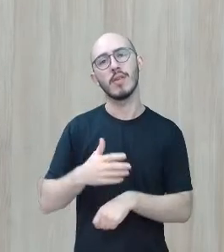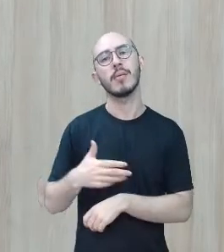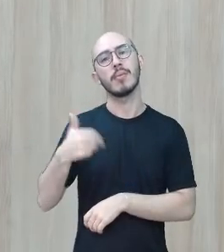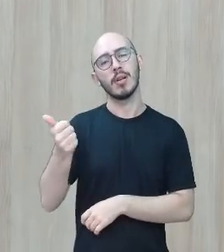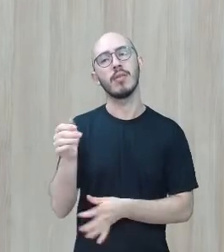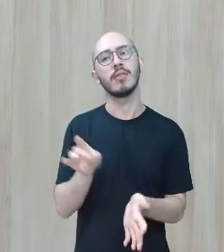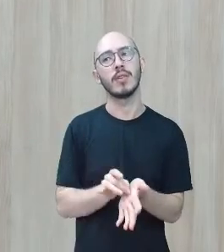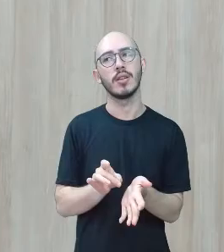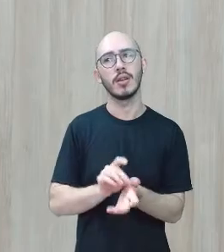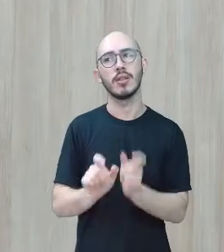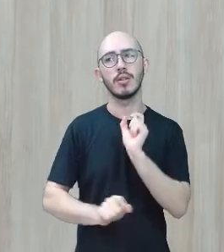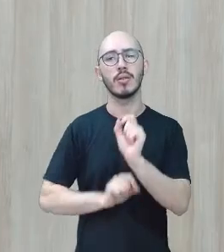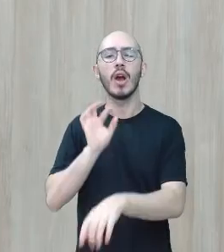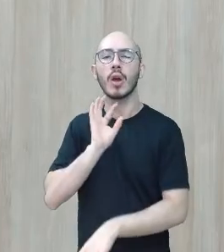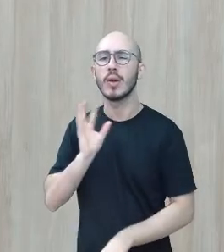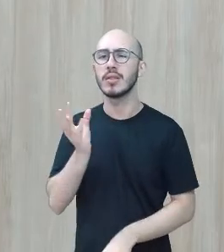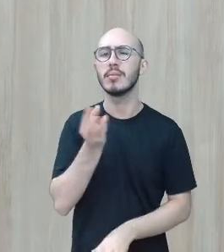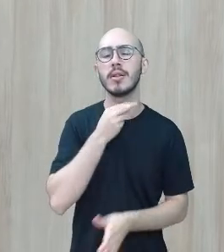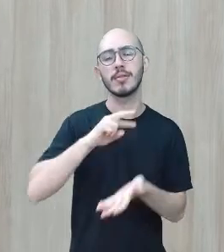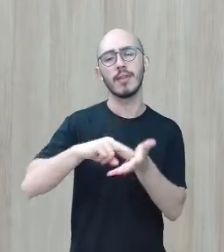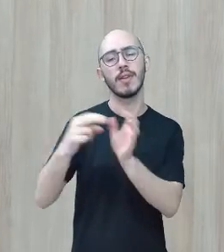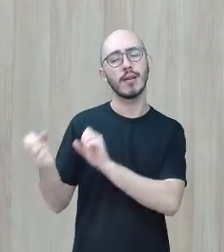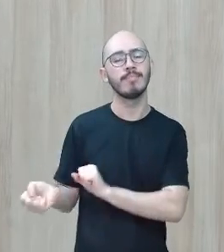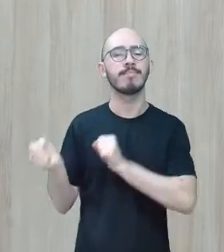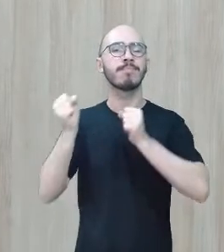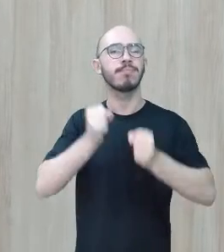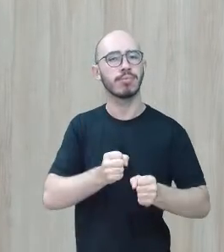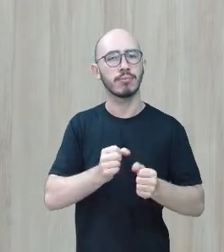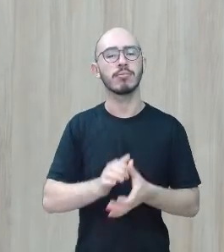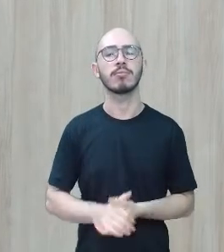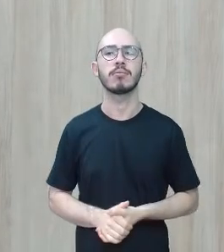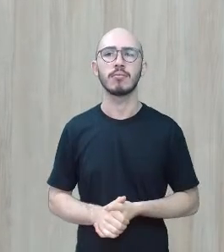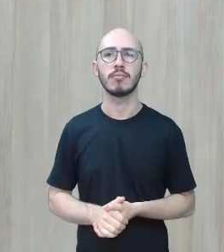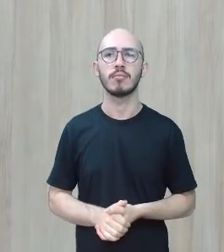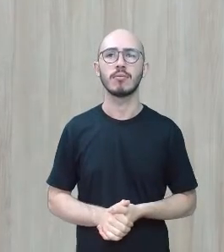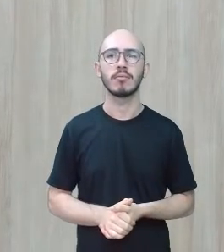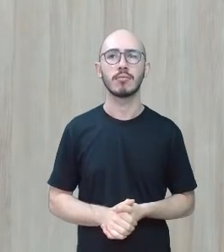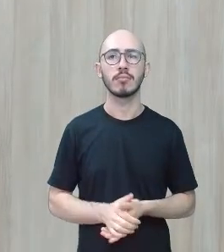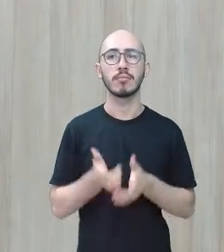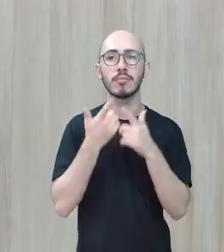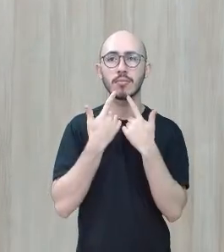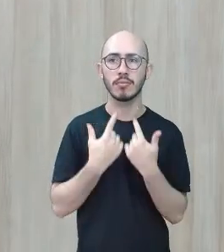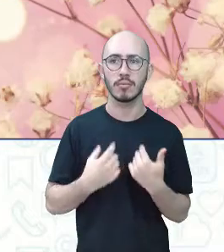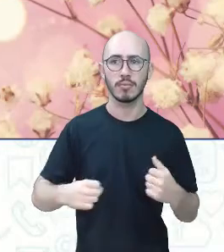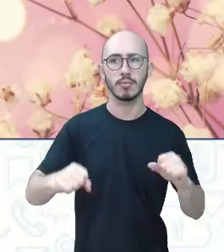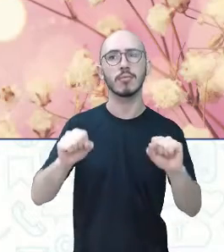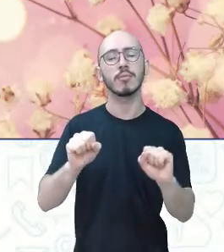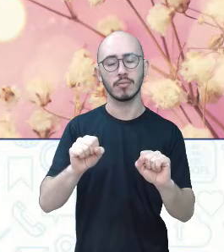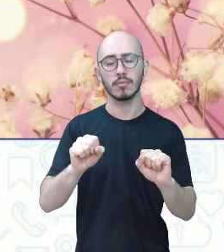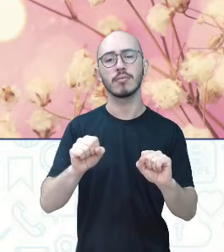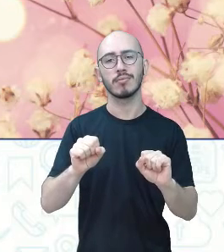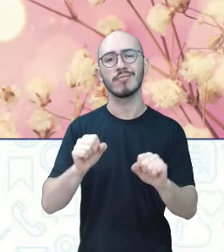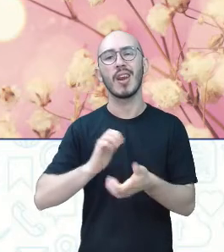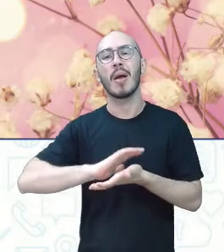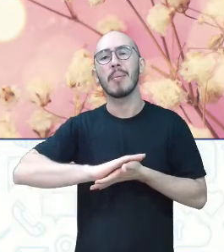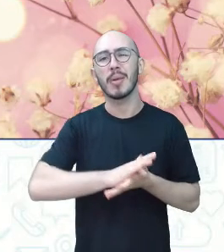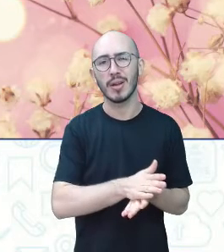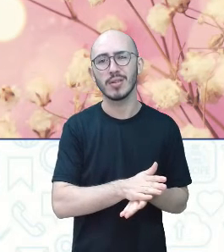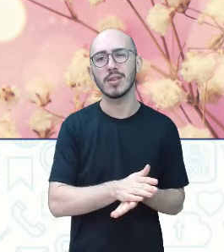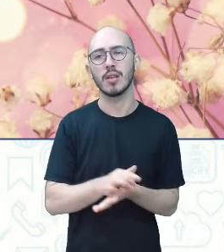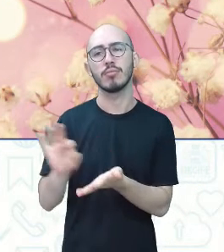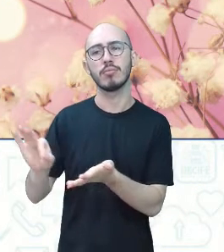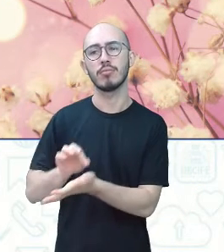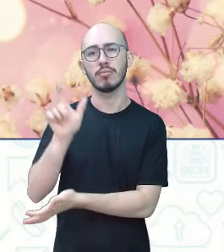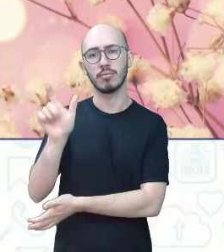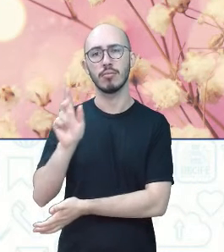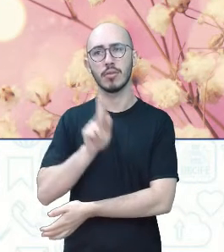gente, conhecimento é poder mesmo. Então, o preconceito linguístico é, segundo o professor linguista e filólogo Marco Bagno, todo juízo de